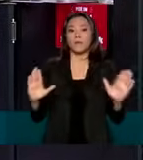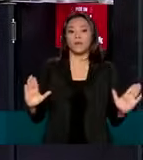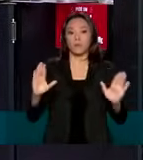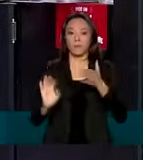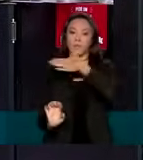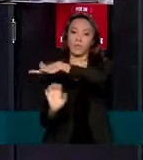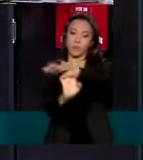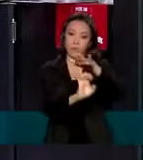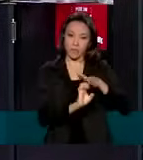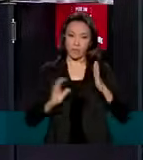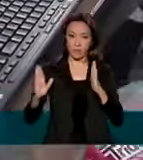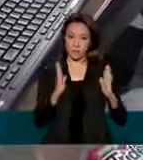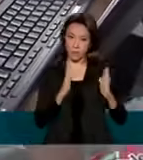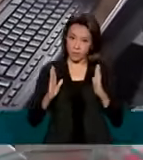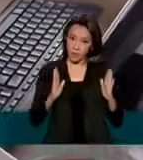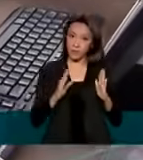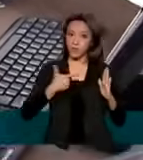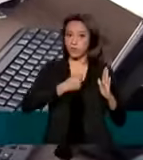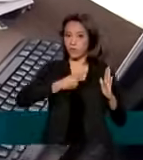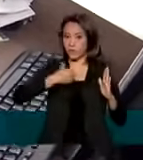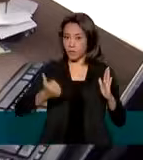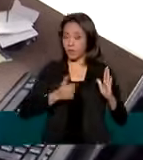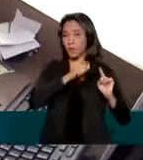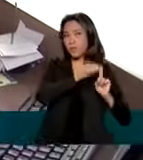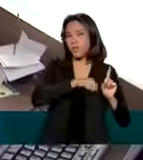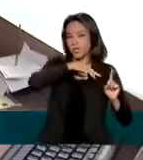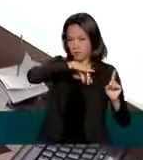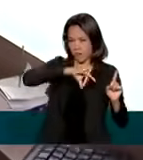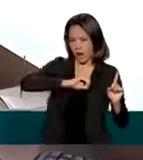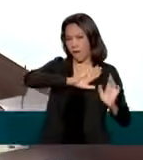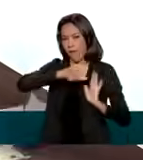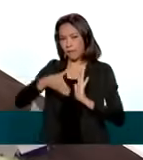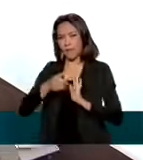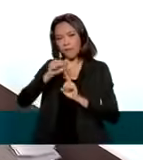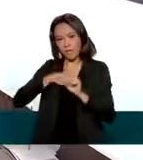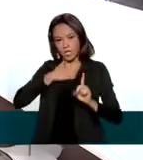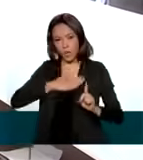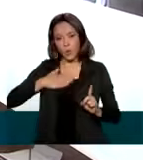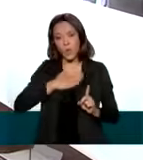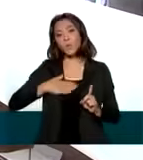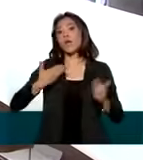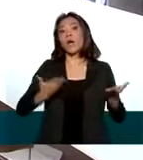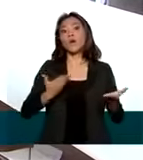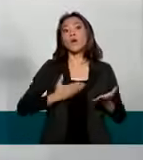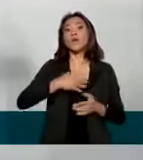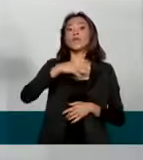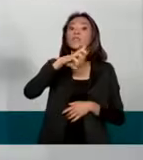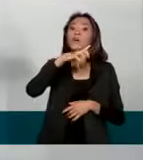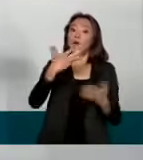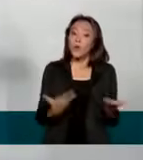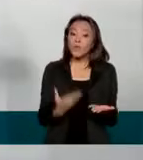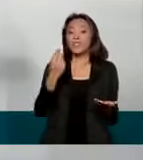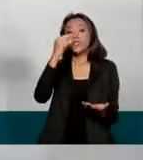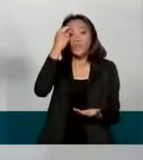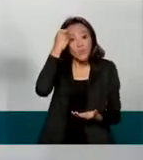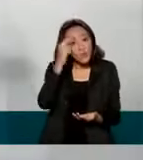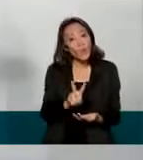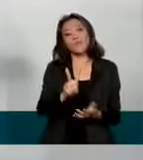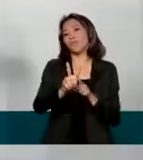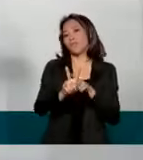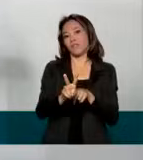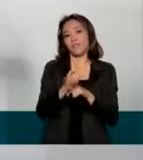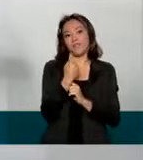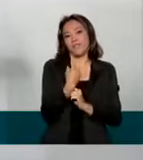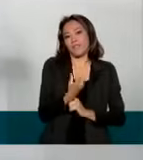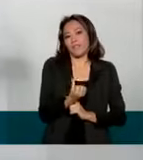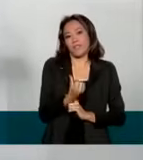segundo quadrimestre de 2021, de maio a agosto, caiu para 2 dias e 16 horas, uma redução de 13